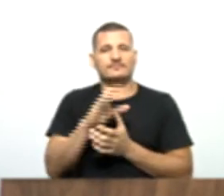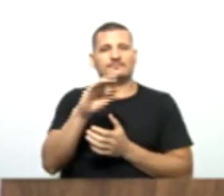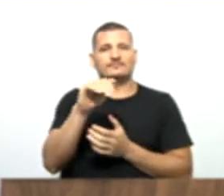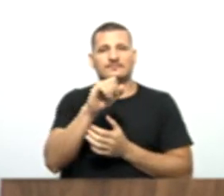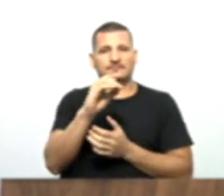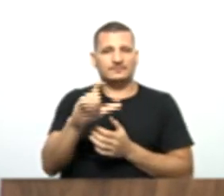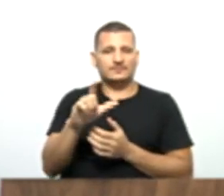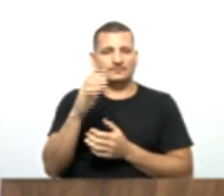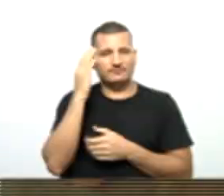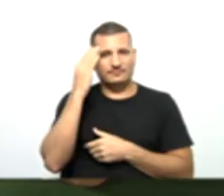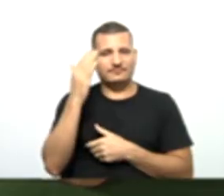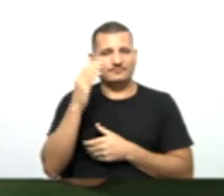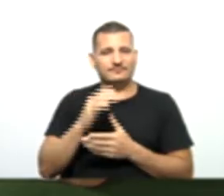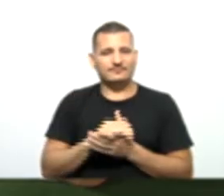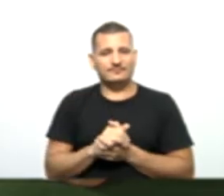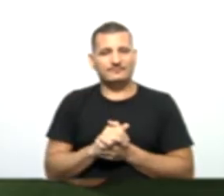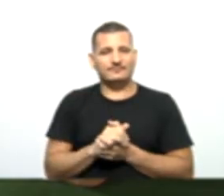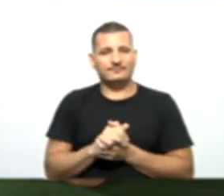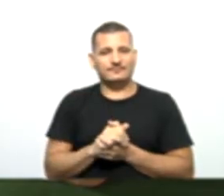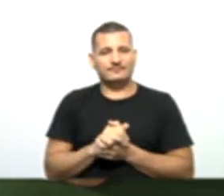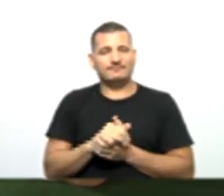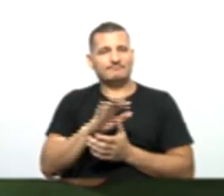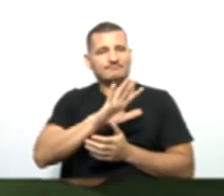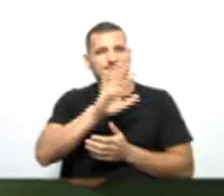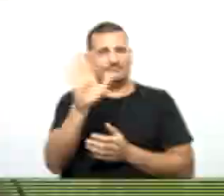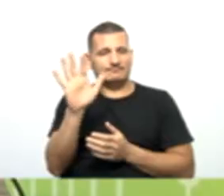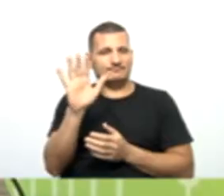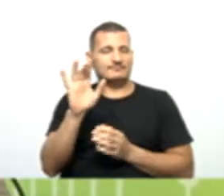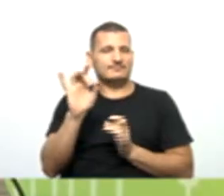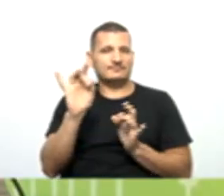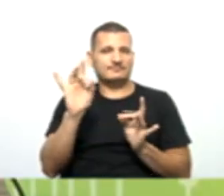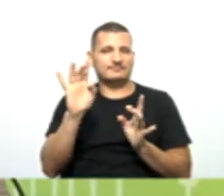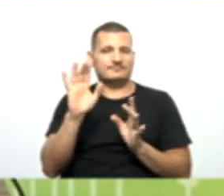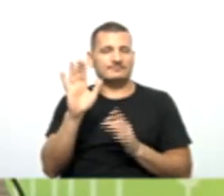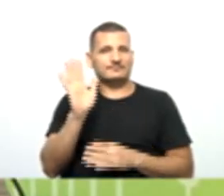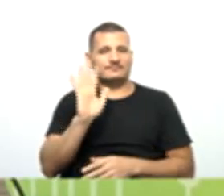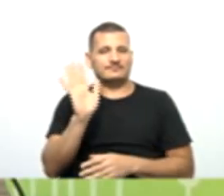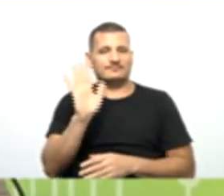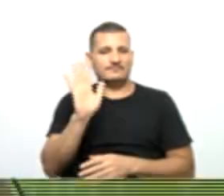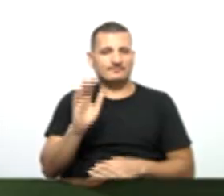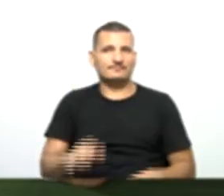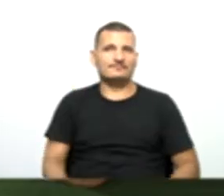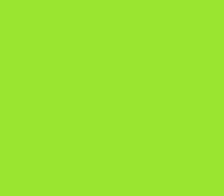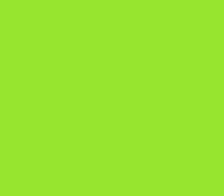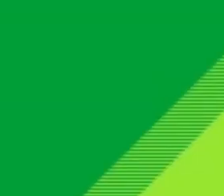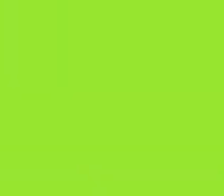Saulo, obrigado, tchau. Aquele alô especial para todo mundo e a gente vai se despedindo aqui, tá, gente? Valeu.